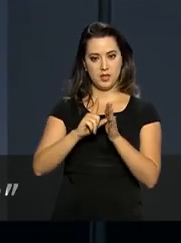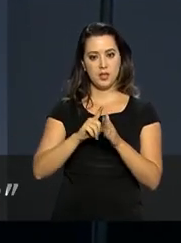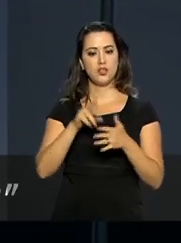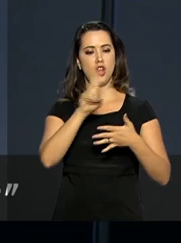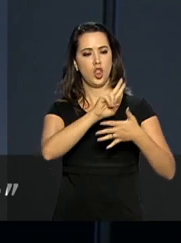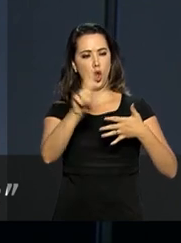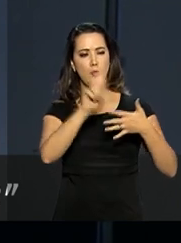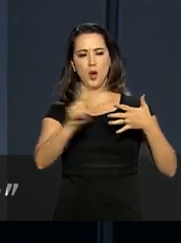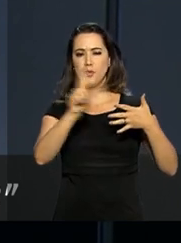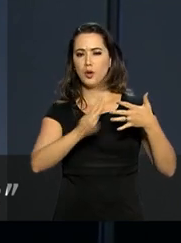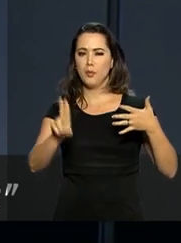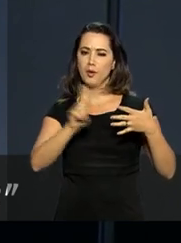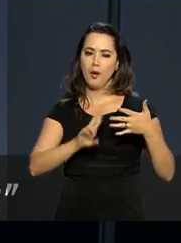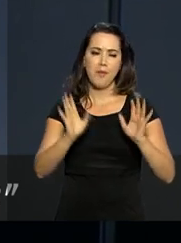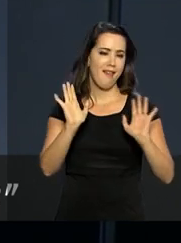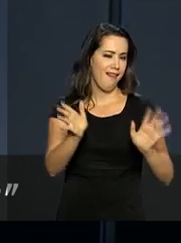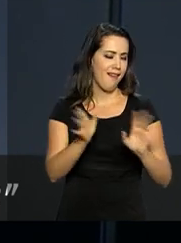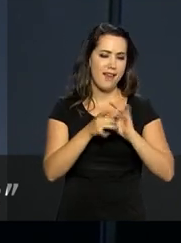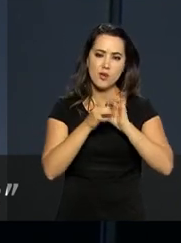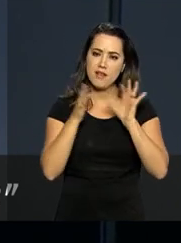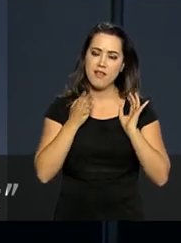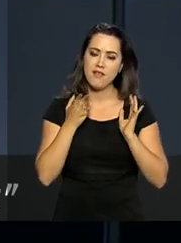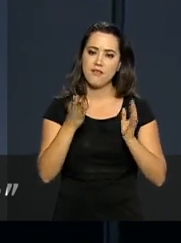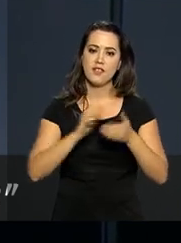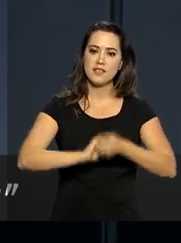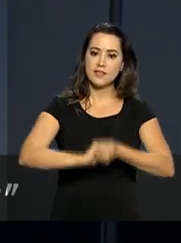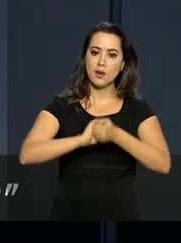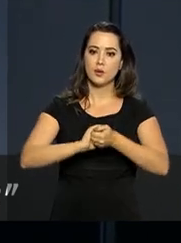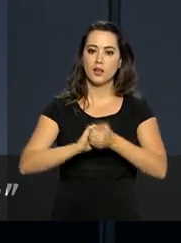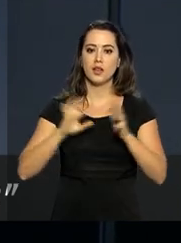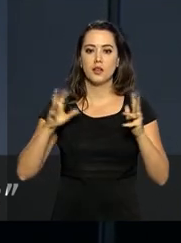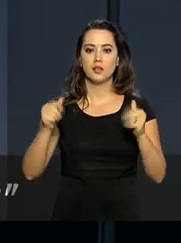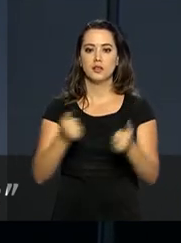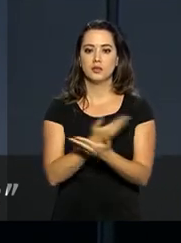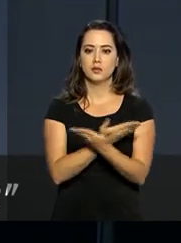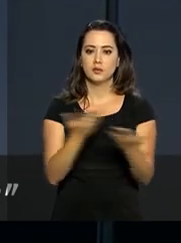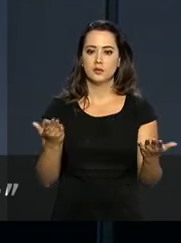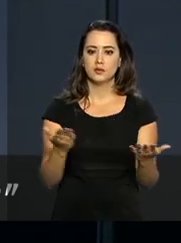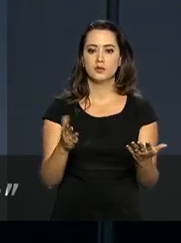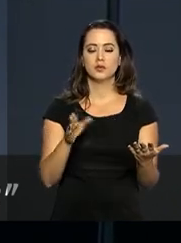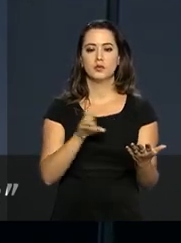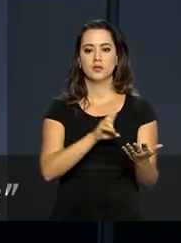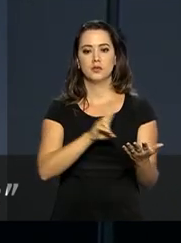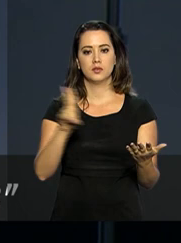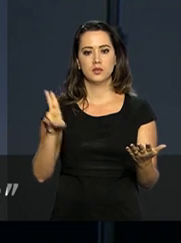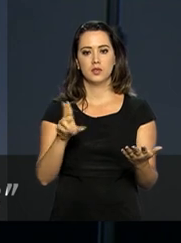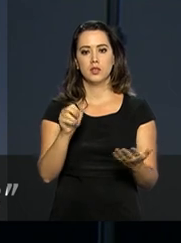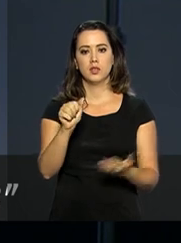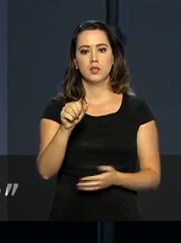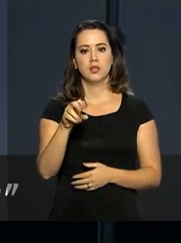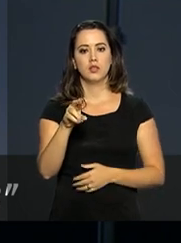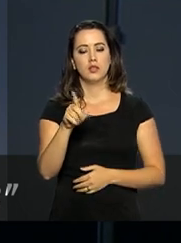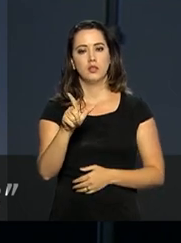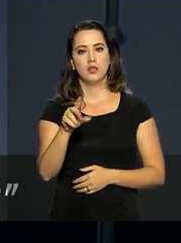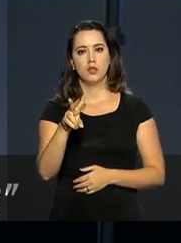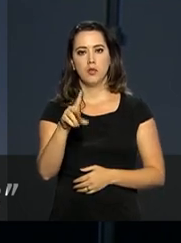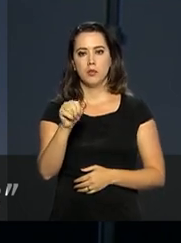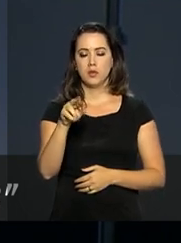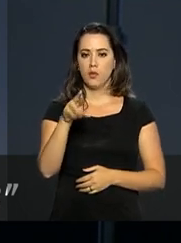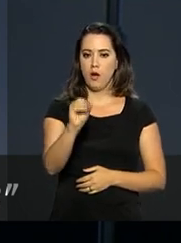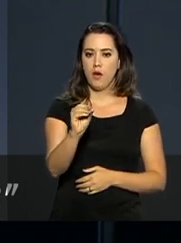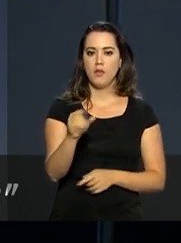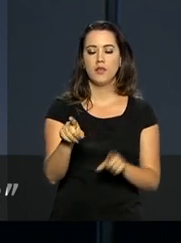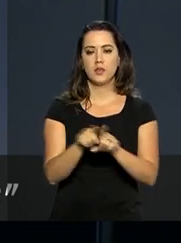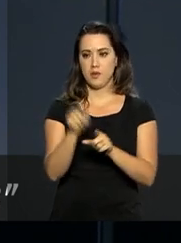inúmeras vezes, eu vou tomar a liberdade de saudar a todos em nome do Álvaro e da sua senhora, que minha palavra seja mais